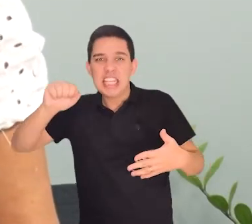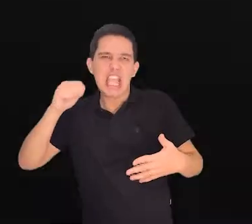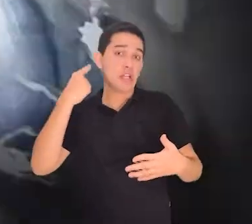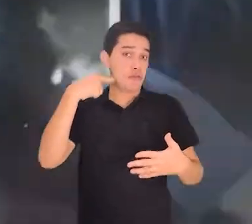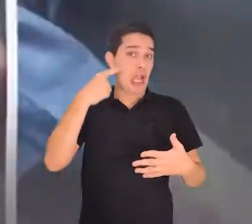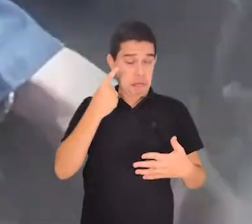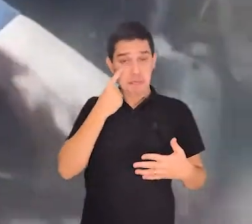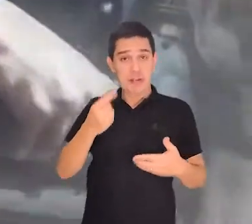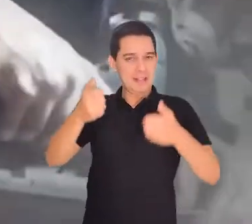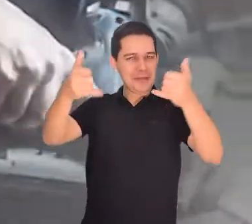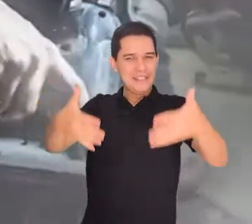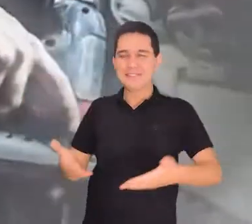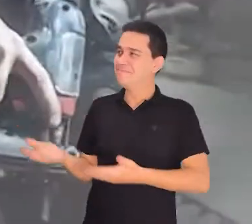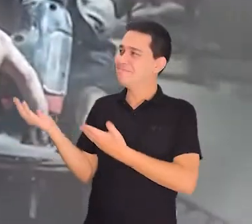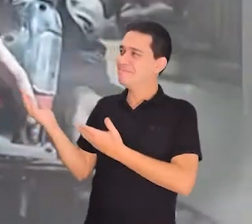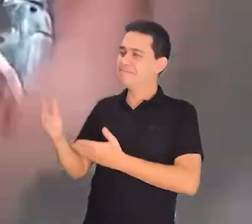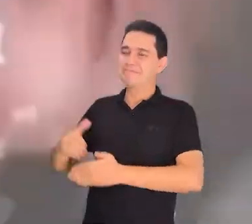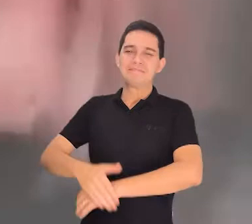faz.